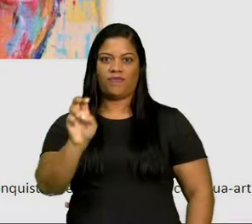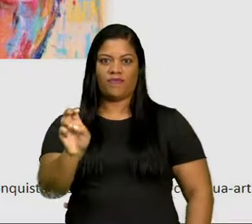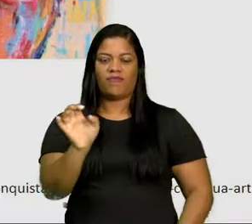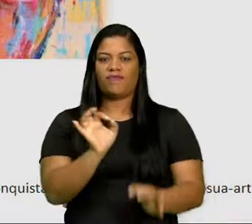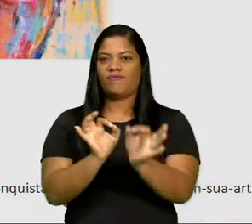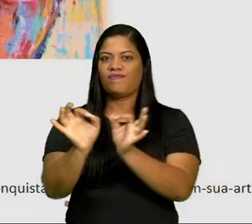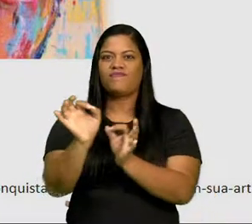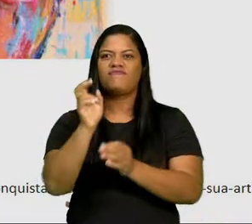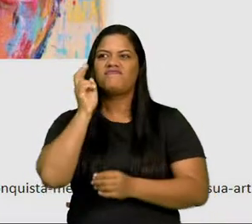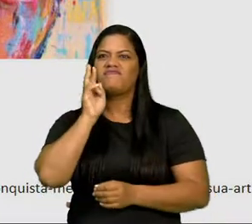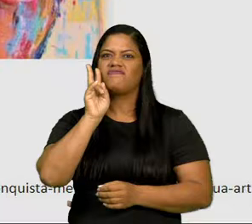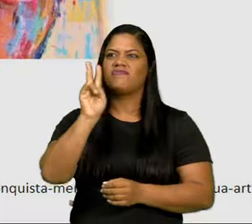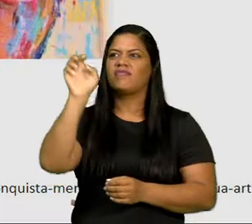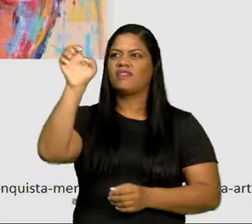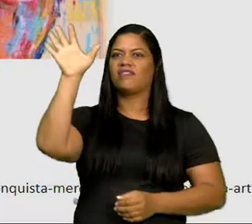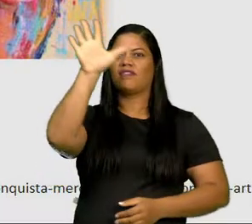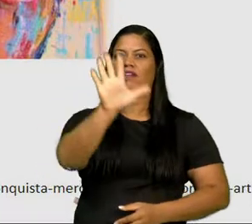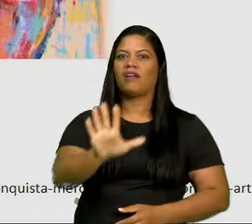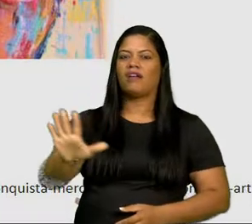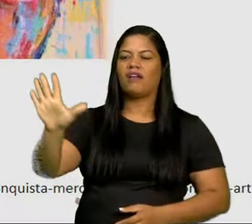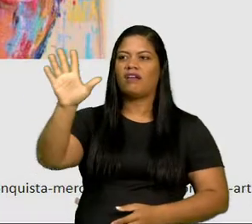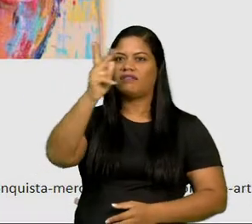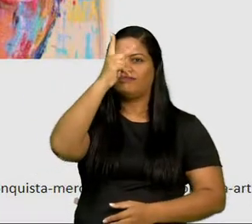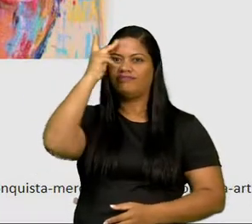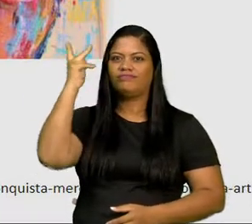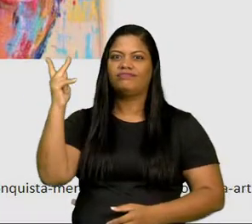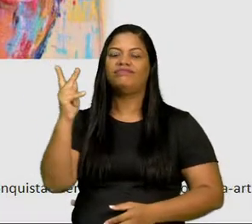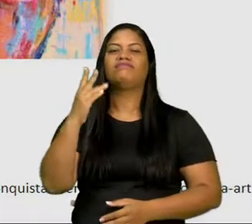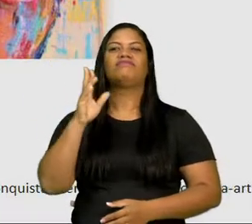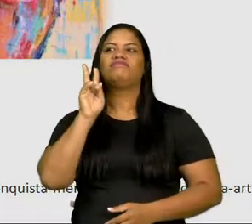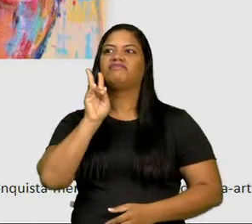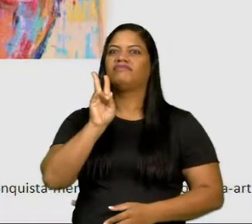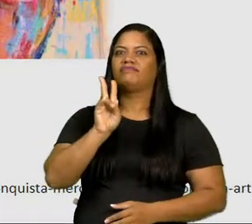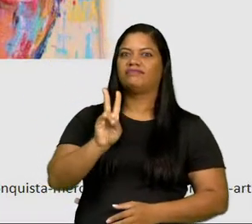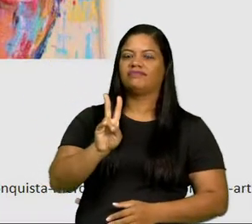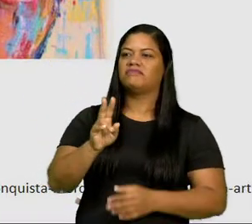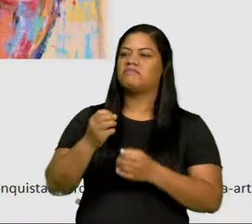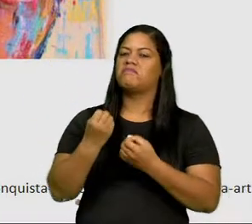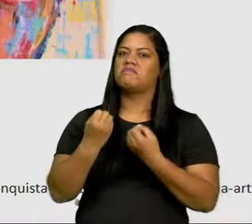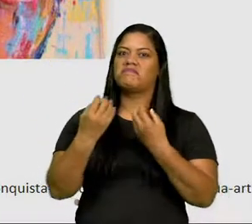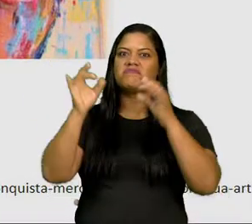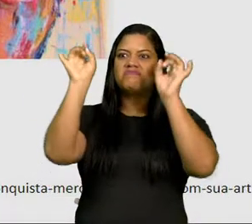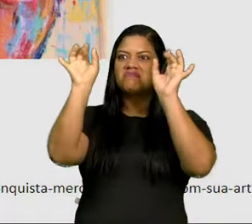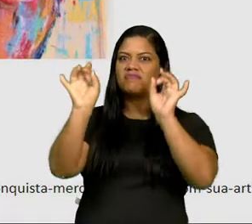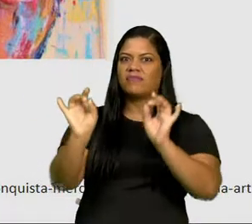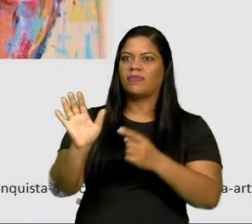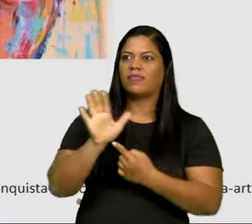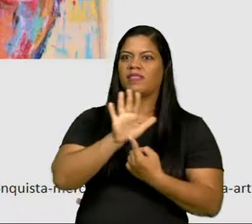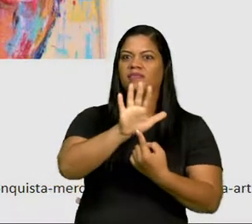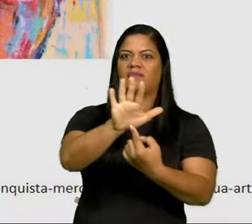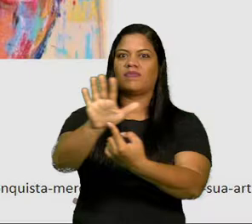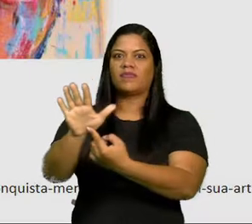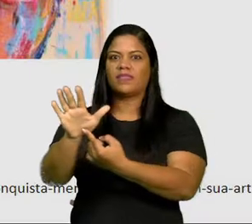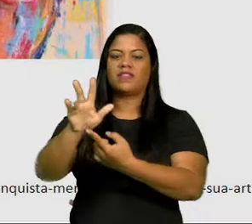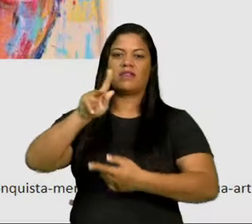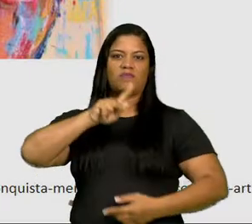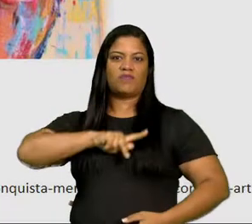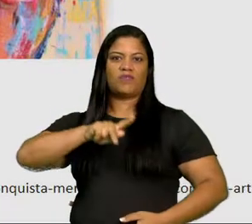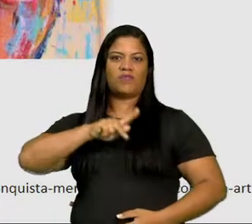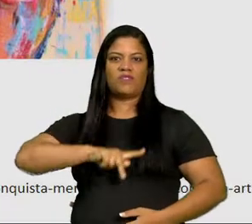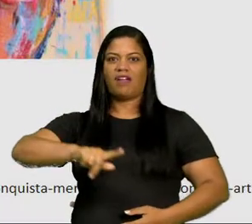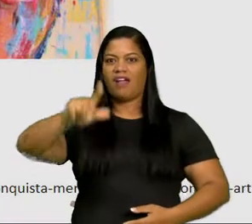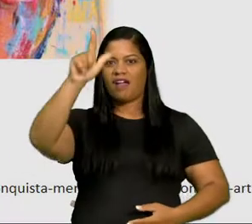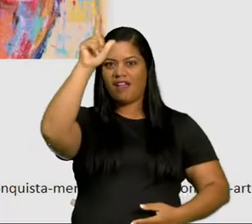e conquistaram o mercado europeu. A Europa. Com destaque para exposições em Portugal e na